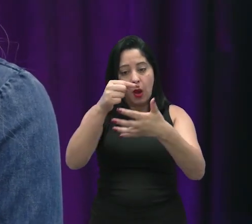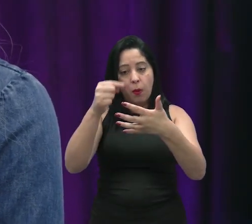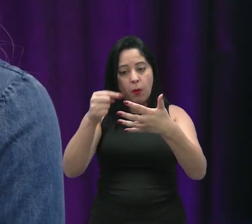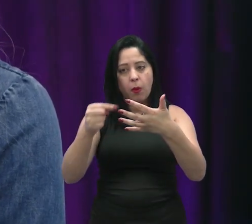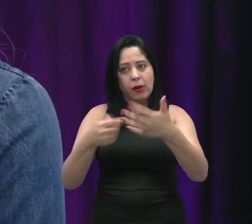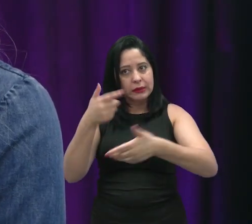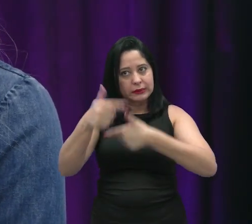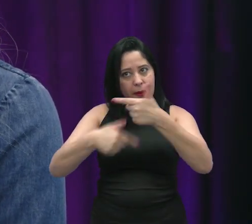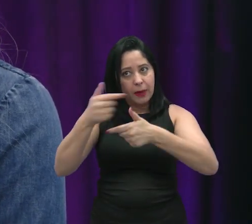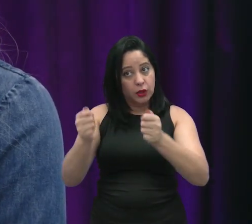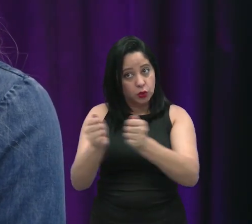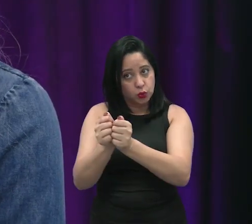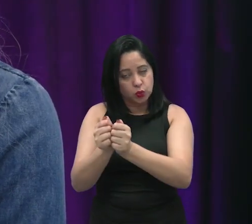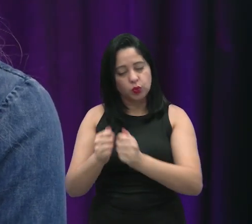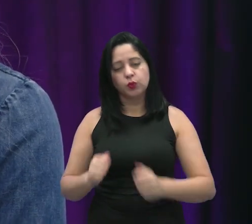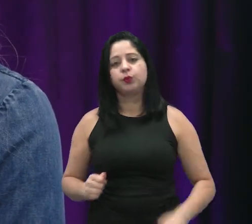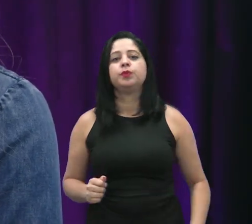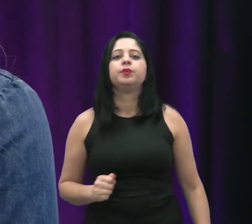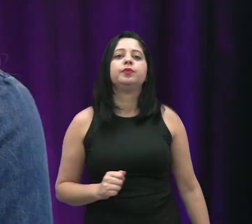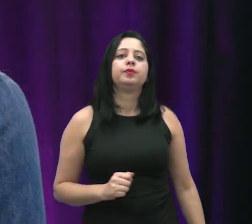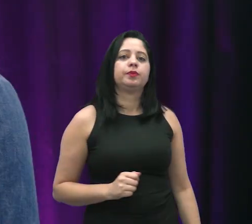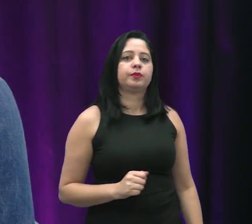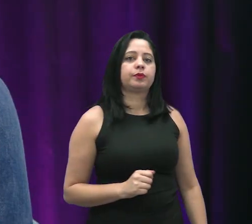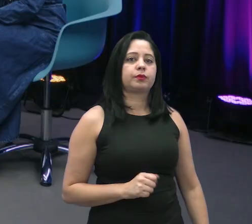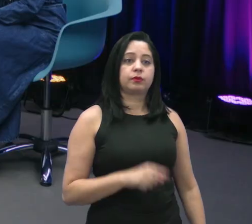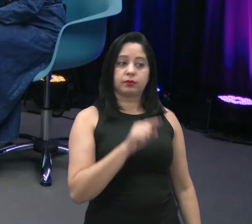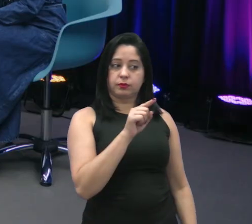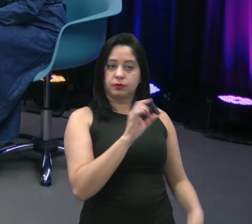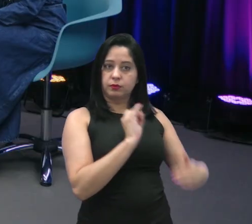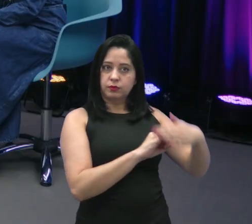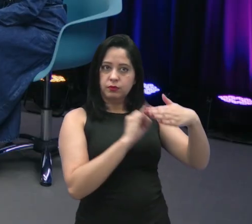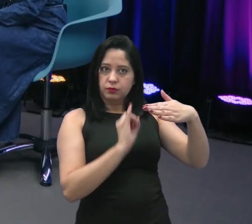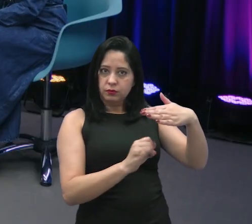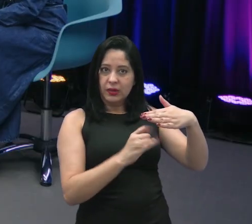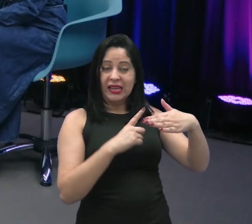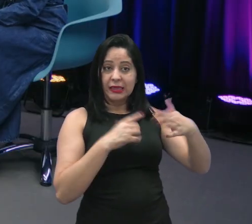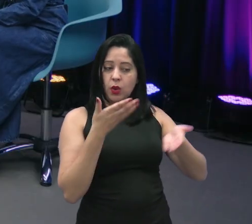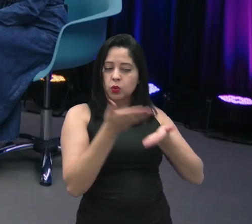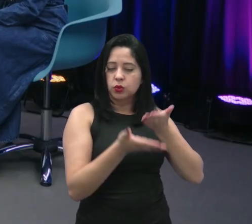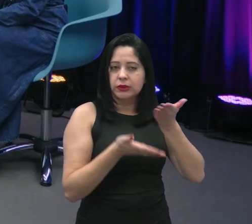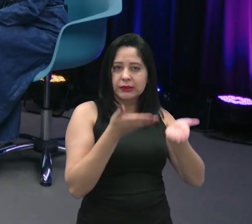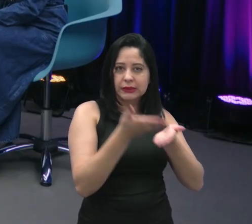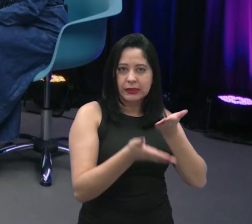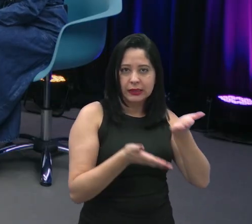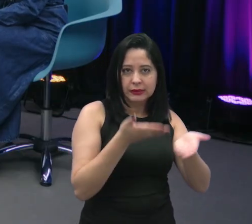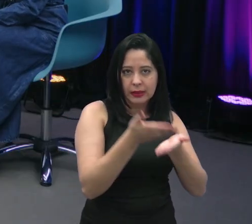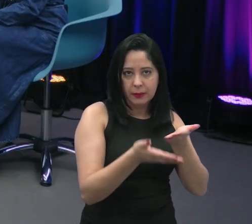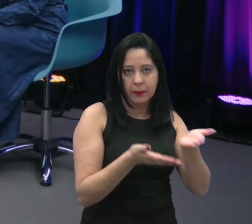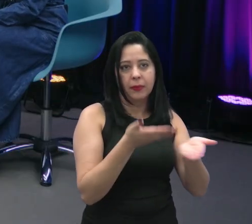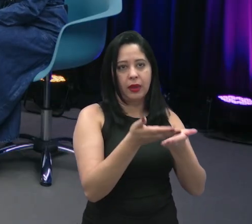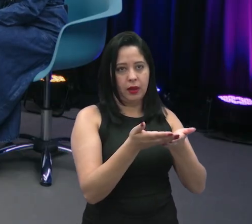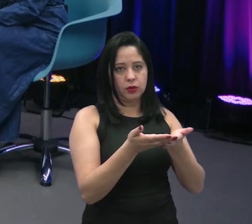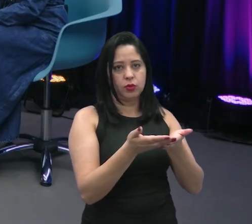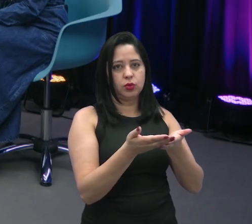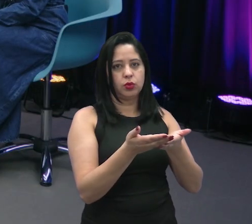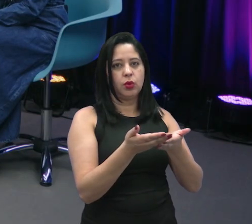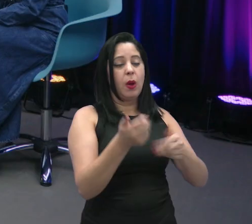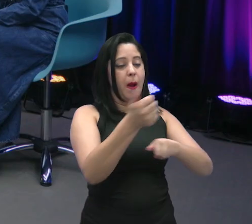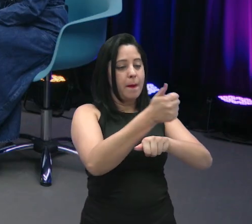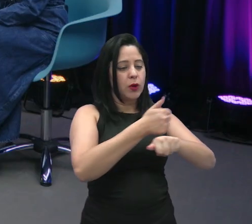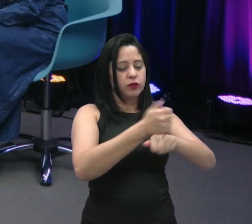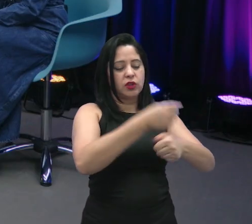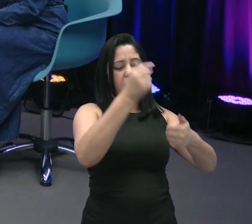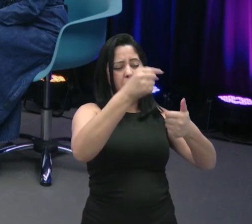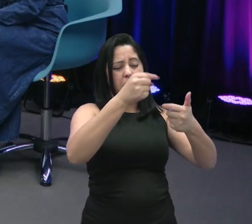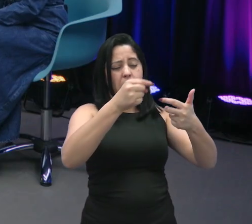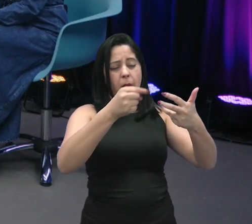vai trabalhar em conjunto aí para a melhoria da criança. Bom, lá a gente trabalha com um plano de tratamento que a gente fala que na verdade é